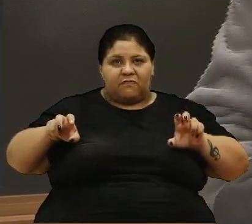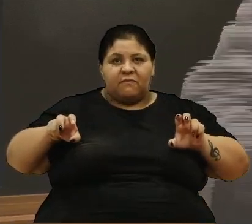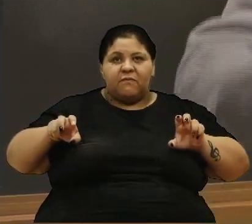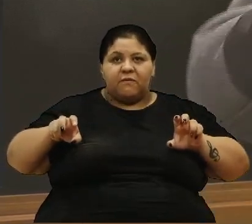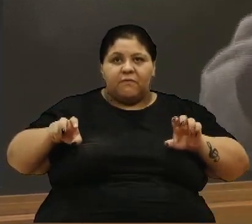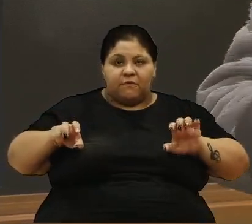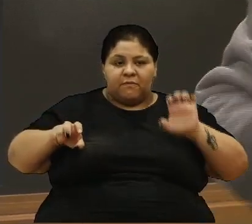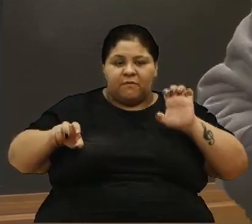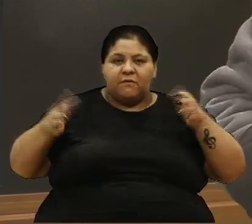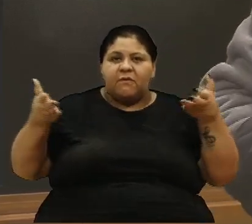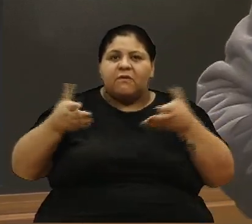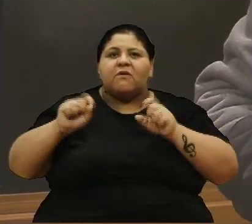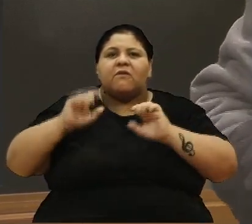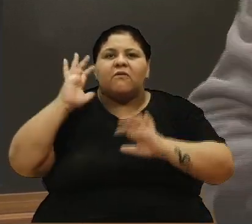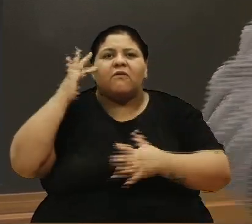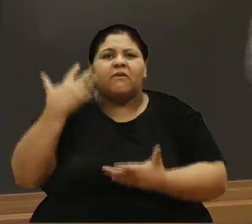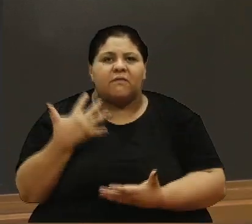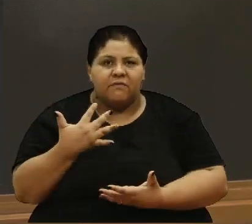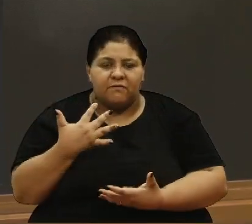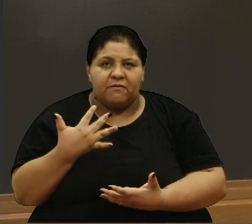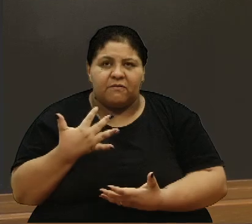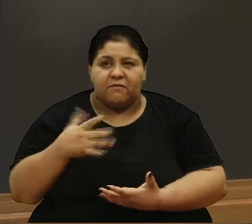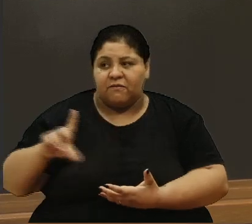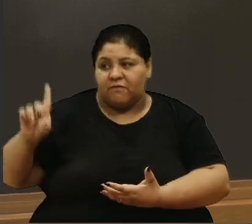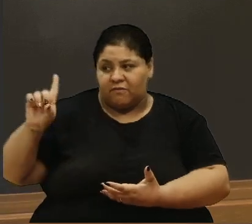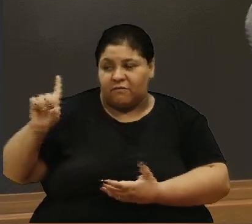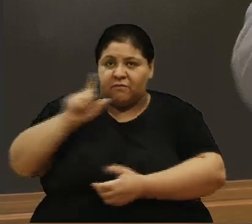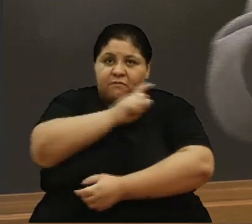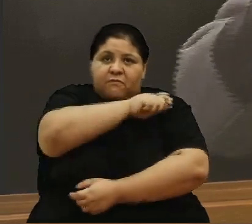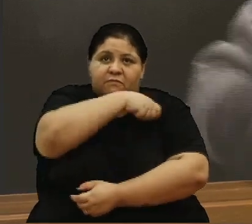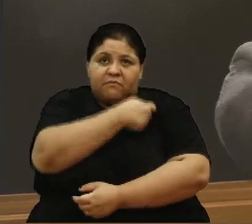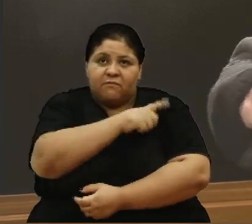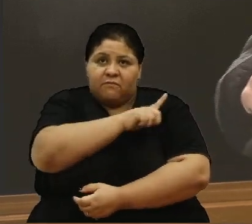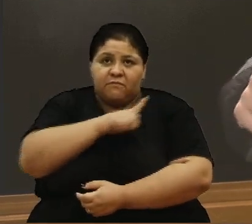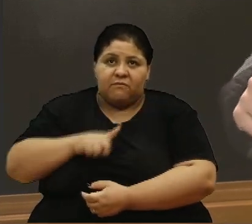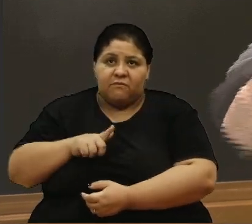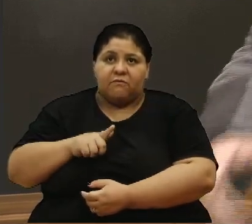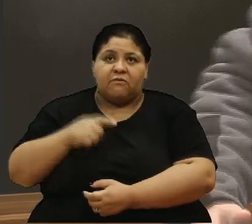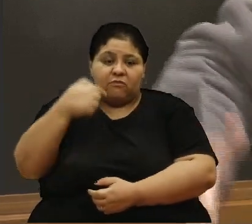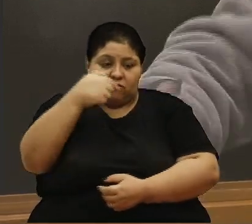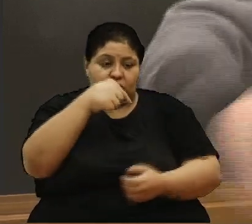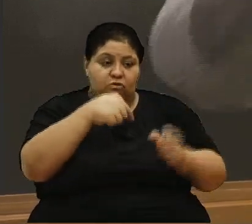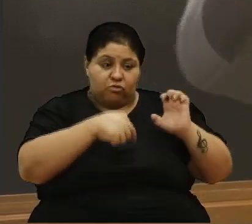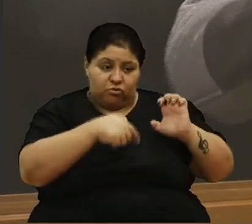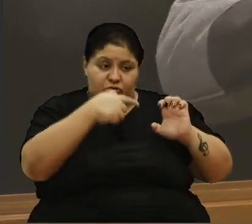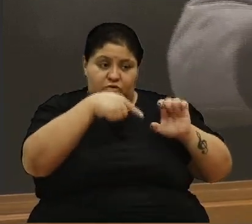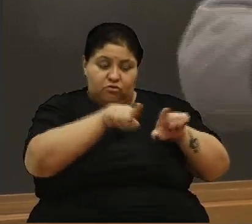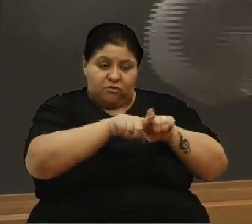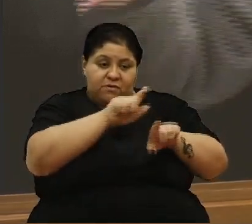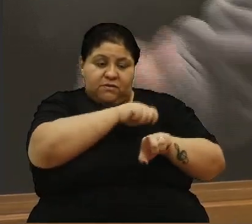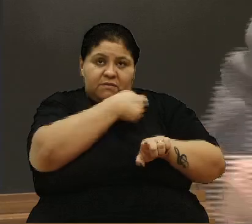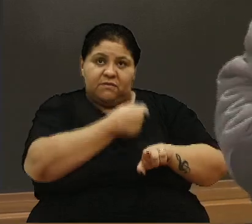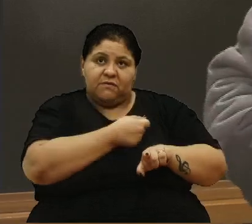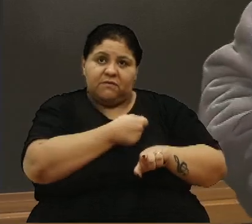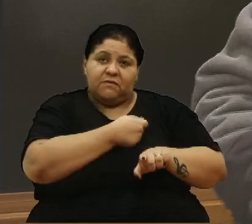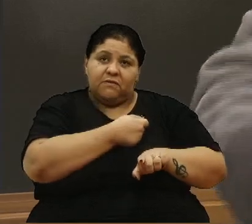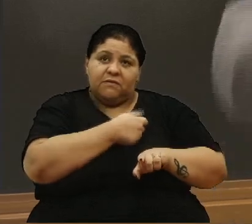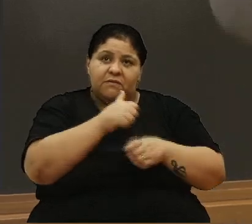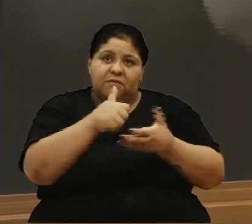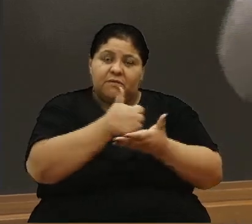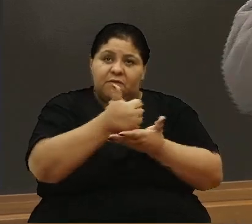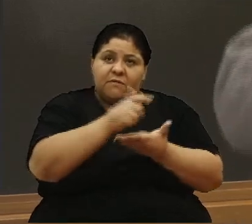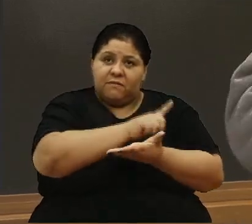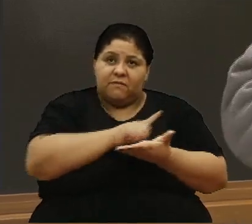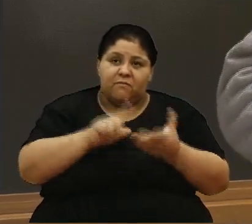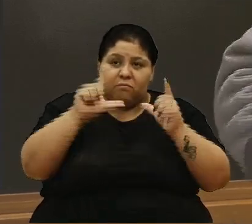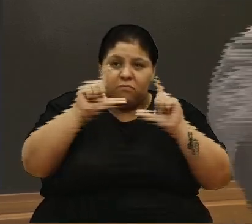Esperança. Agora, o que acontece é o seguinte: a direita fiscaliza o governo, nós fiscalizamos o governo e a base do governo se reduz todos os dias. Não